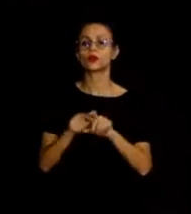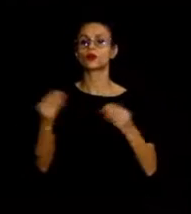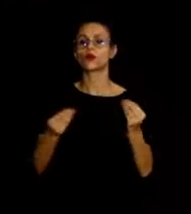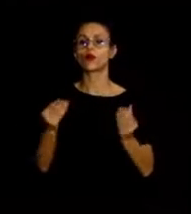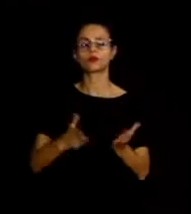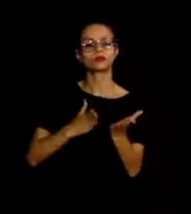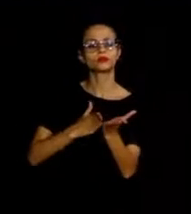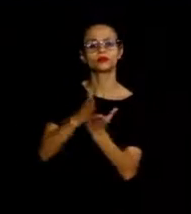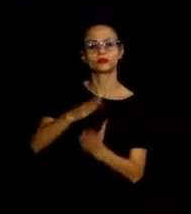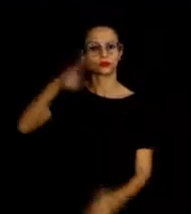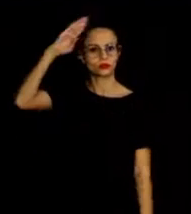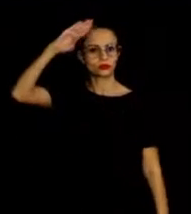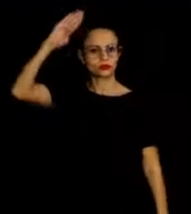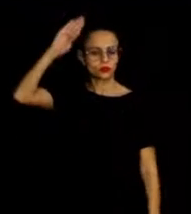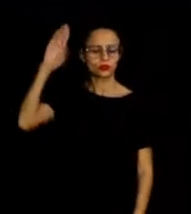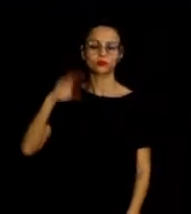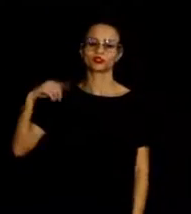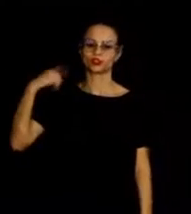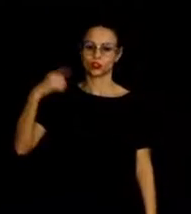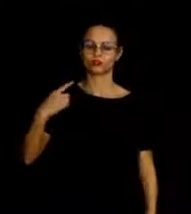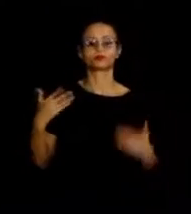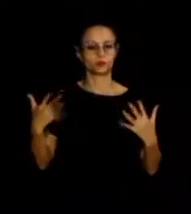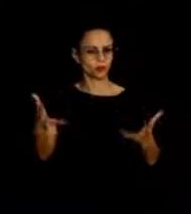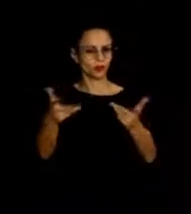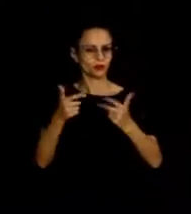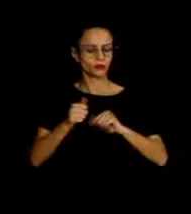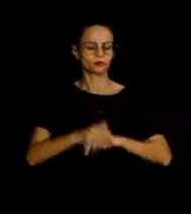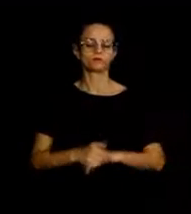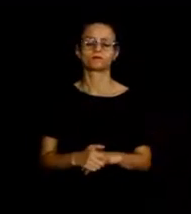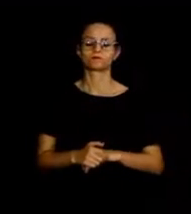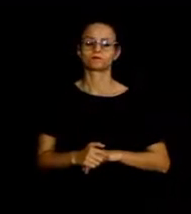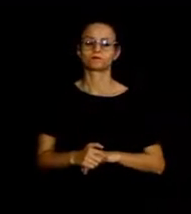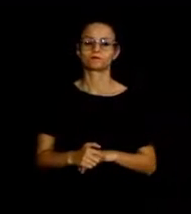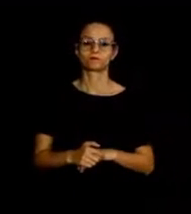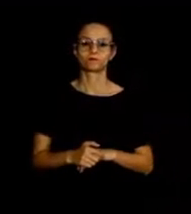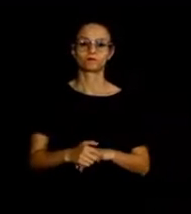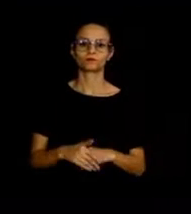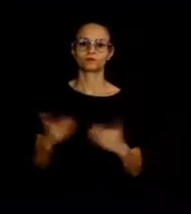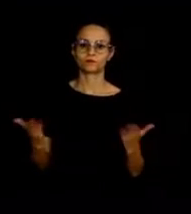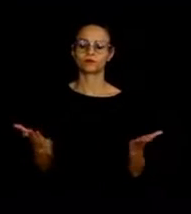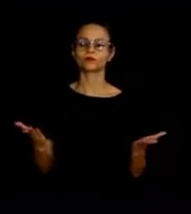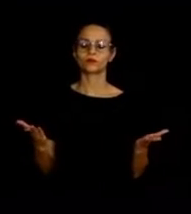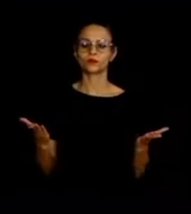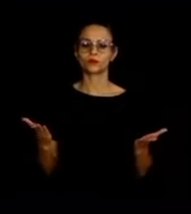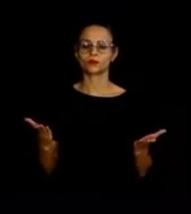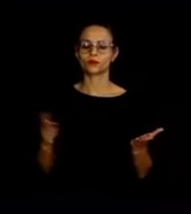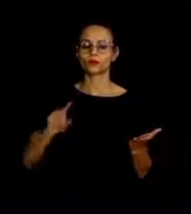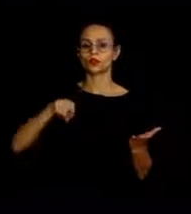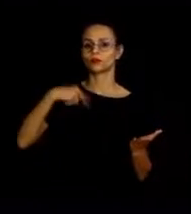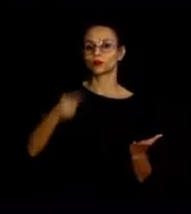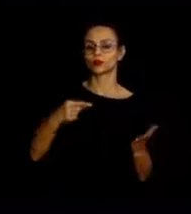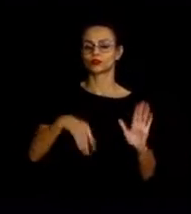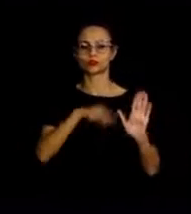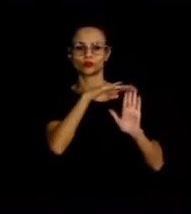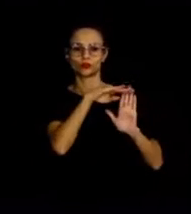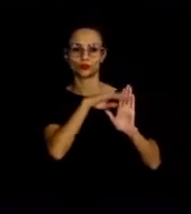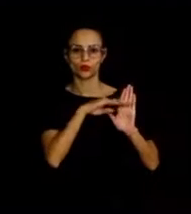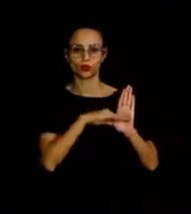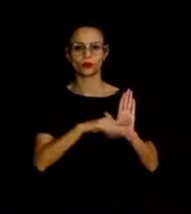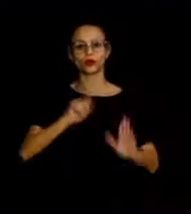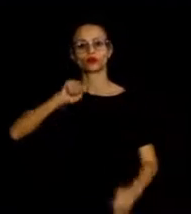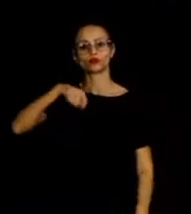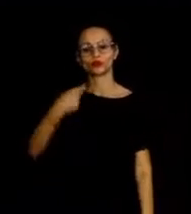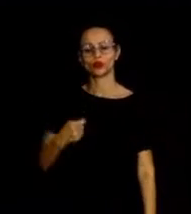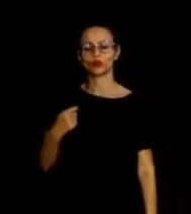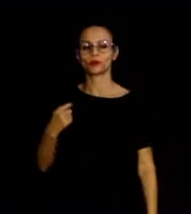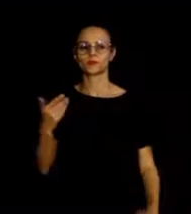eu posso seguir com a carreira acadêmica em Direito Maravilha até porque a o próximo tópico tem a ver com o